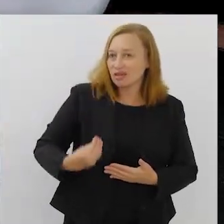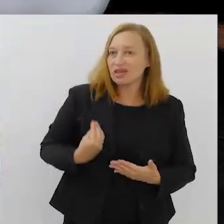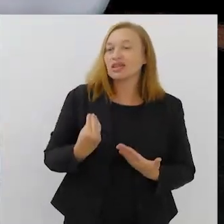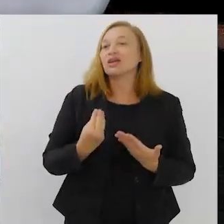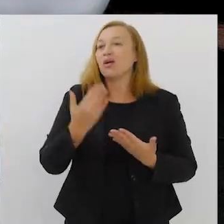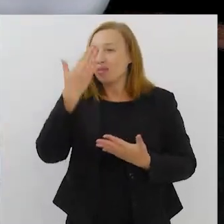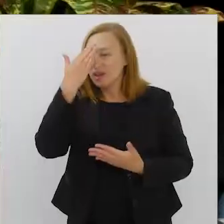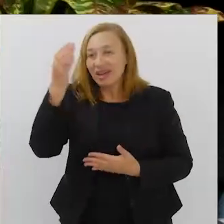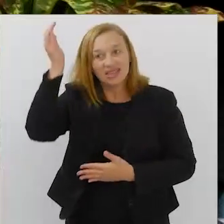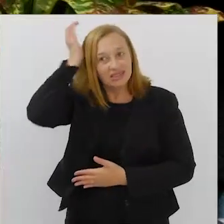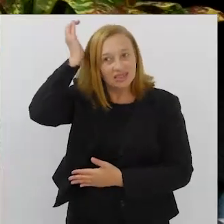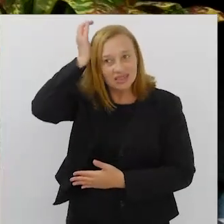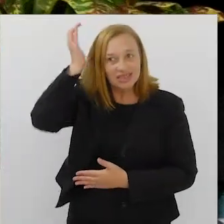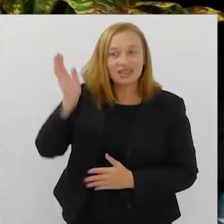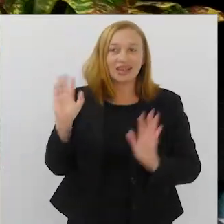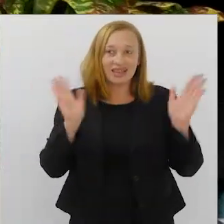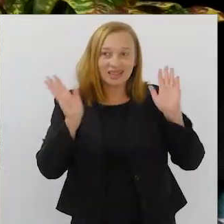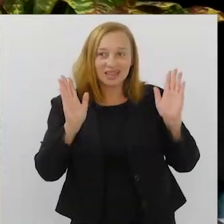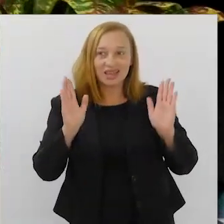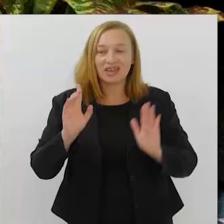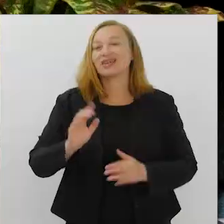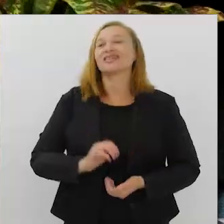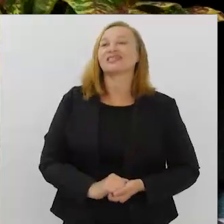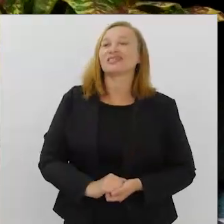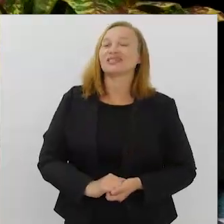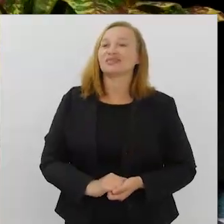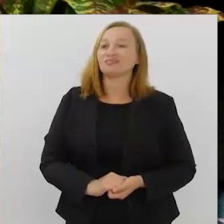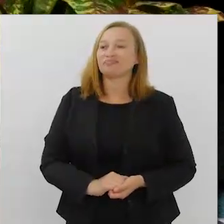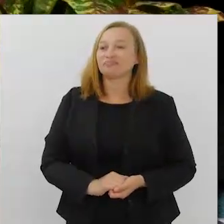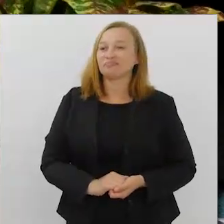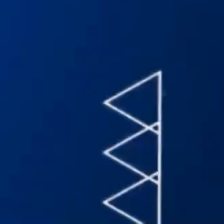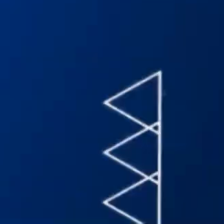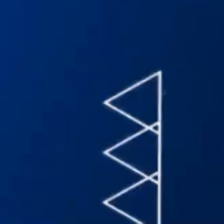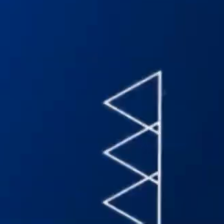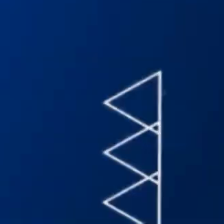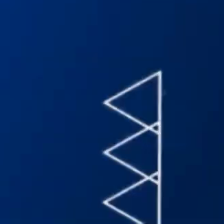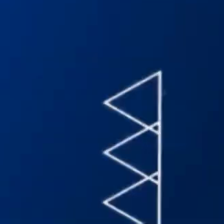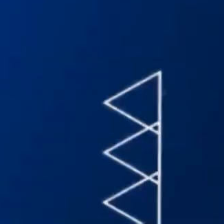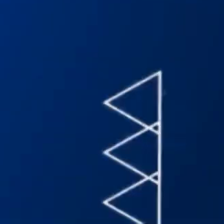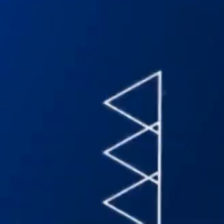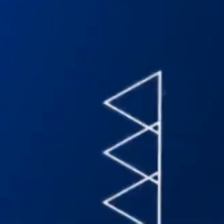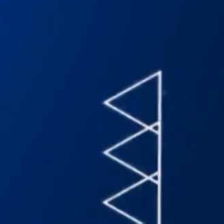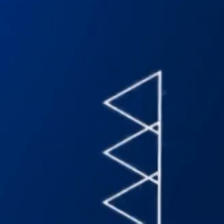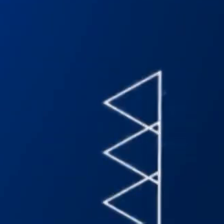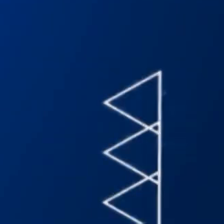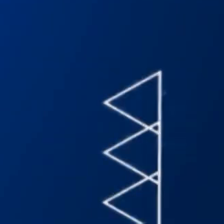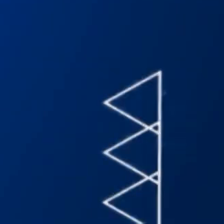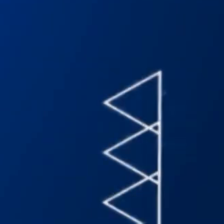presença. Obrigada a todo o SESC e até o próximo programa.